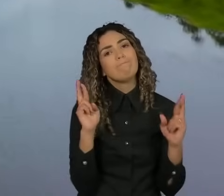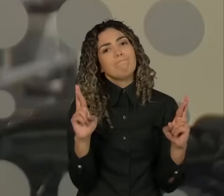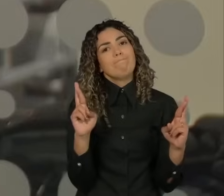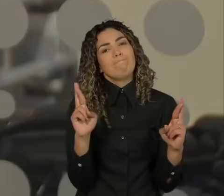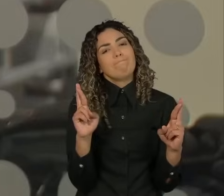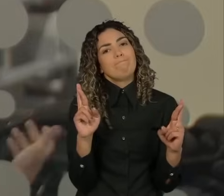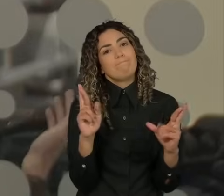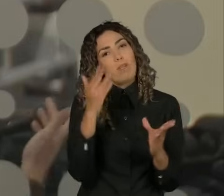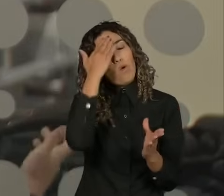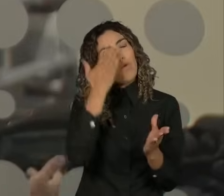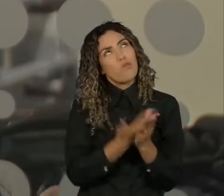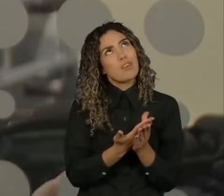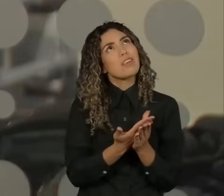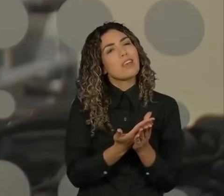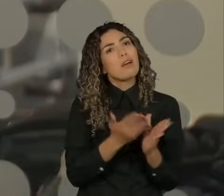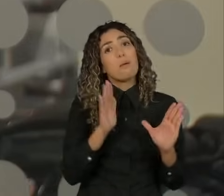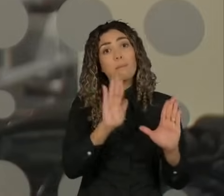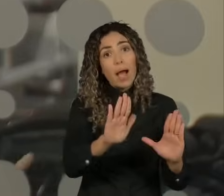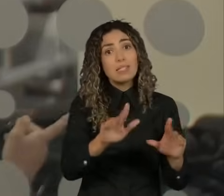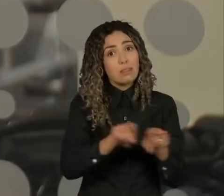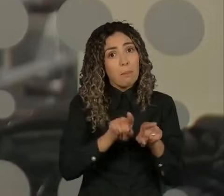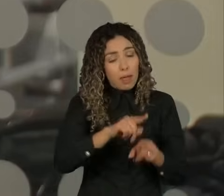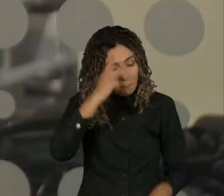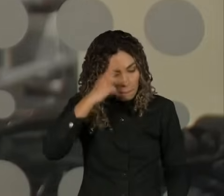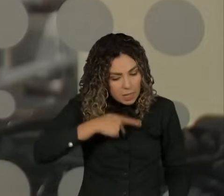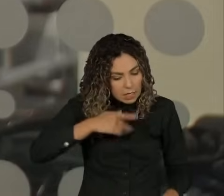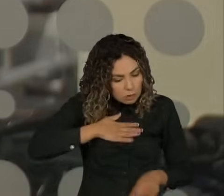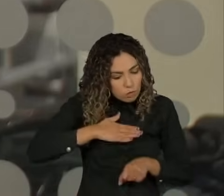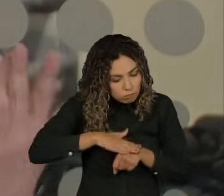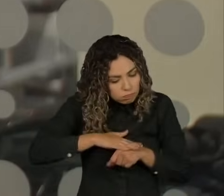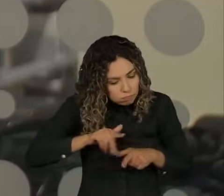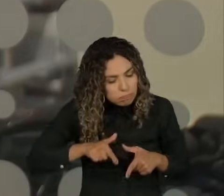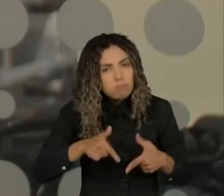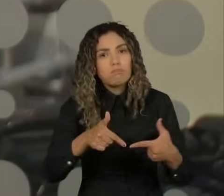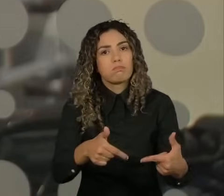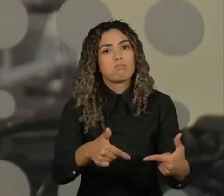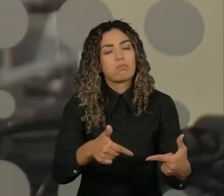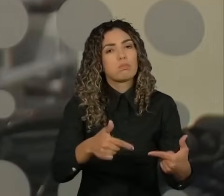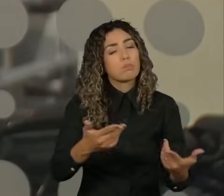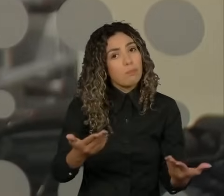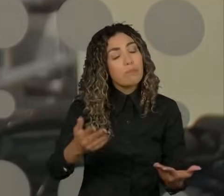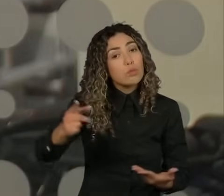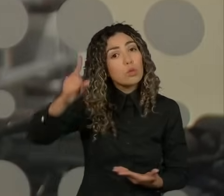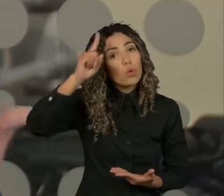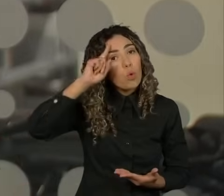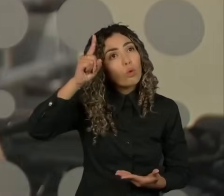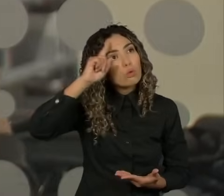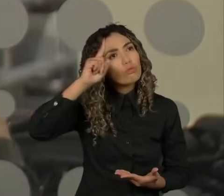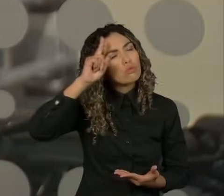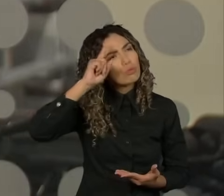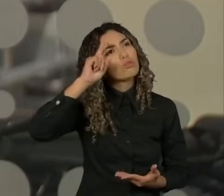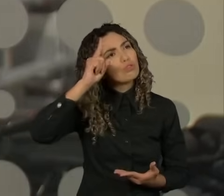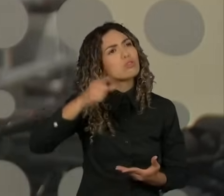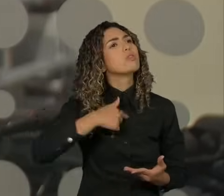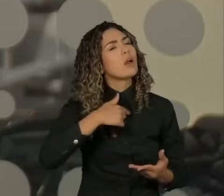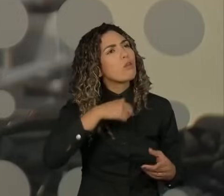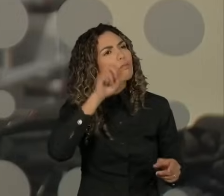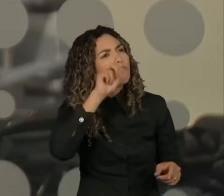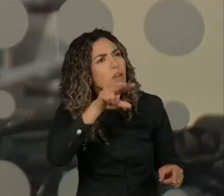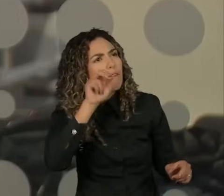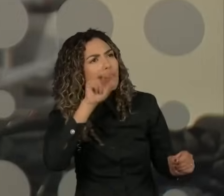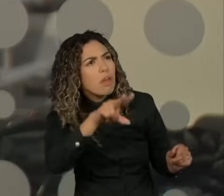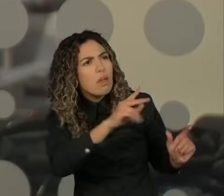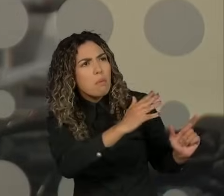gente não pode nunca deixar de acreditar na gente mesmo, né? E todos os dias também eu acompanho e vejo o trabalho que